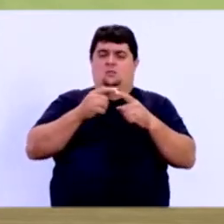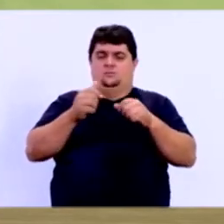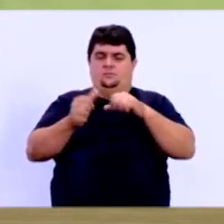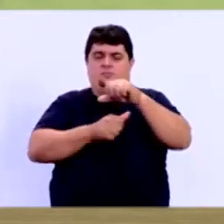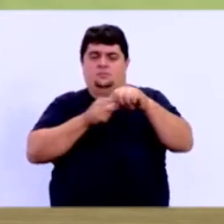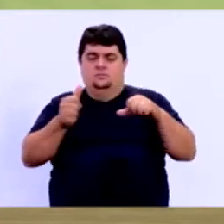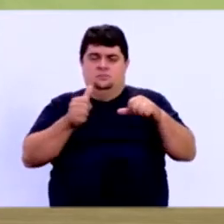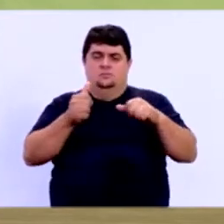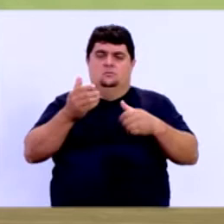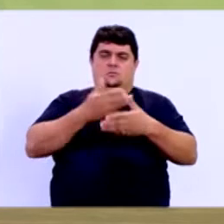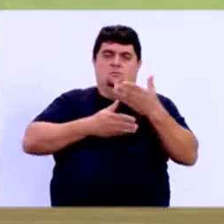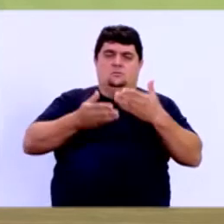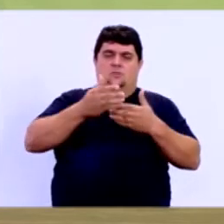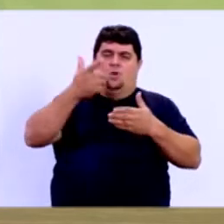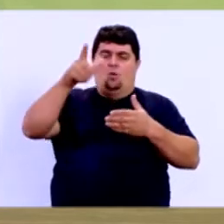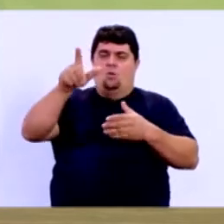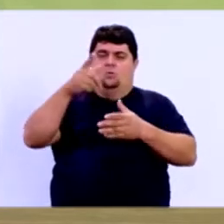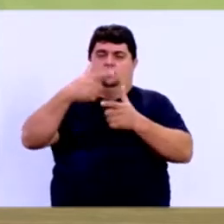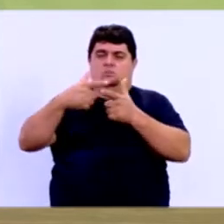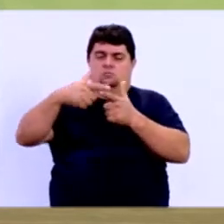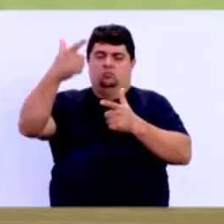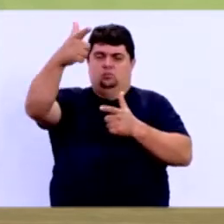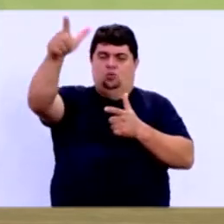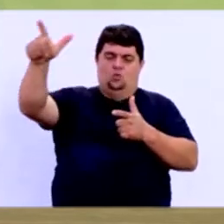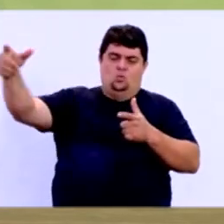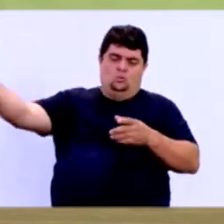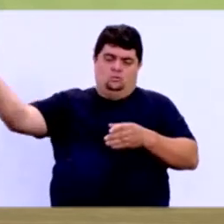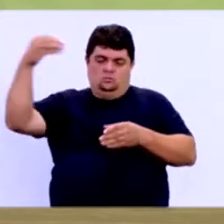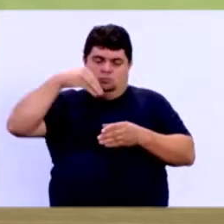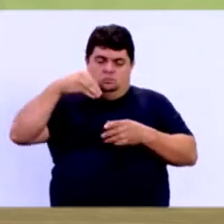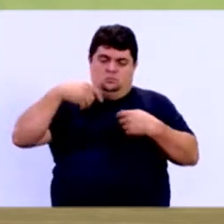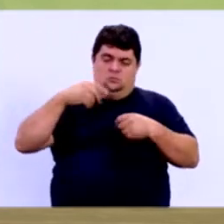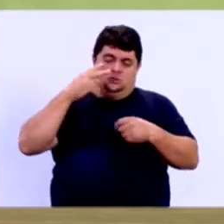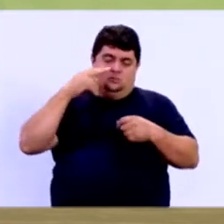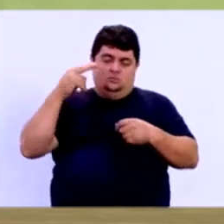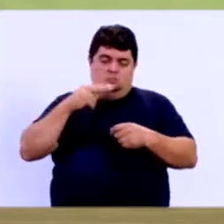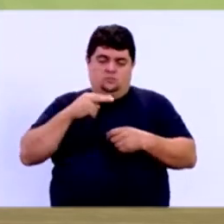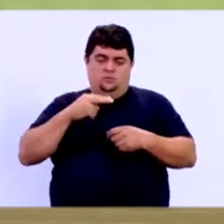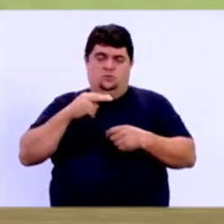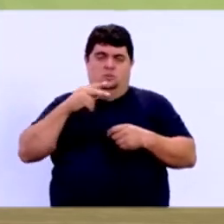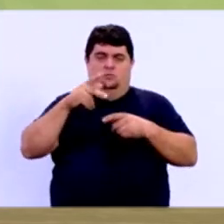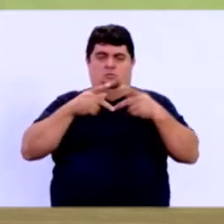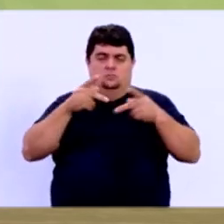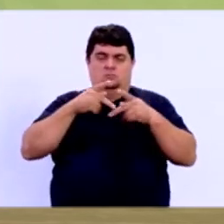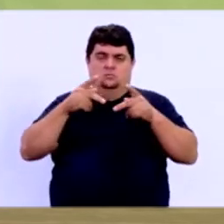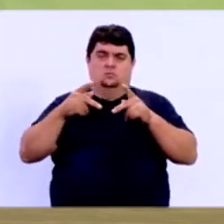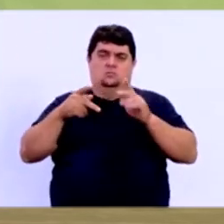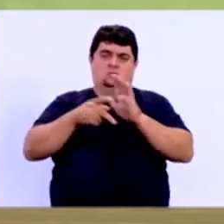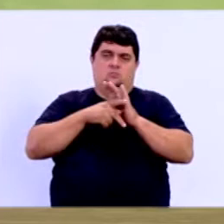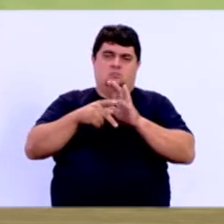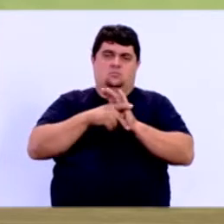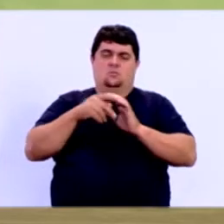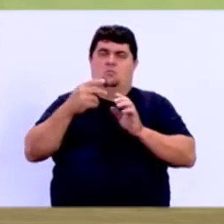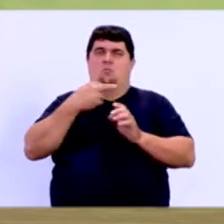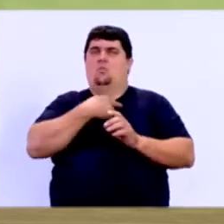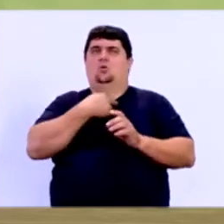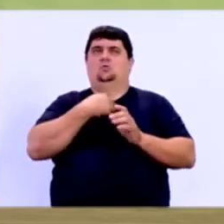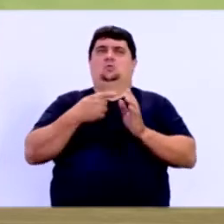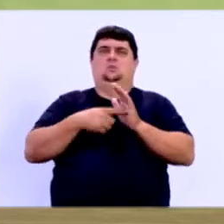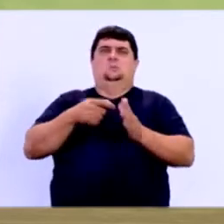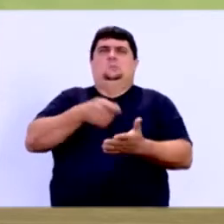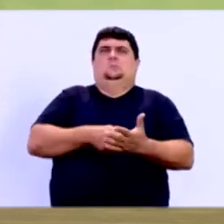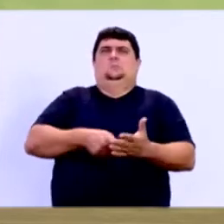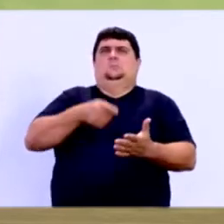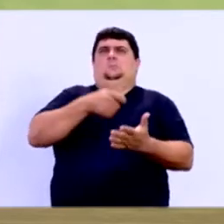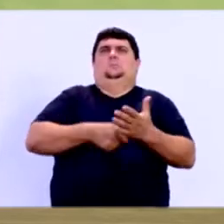da influência do ambiente externo, no interno da organização, tem que refletir também no seu planejamento. Ele não pode se mostrar uma coisa tão rígida a